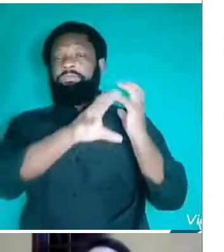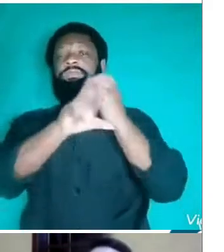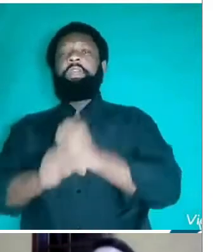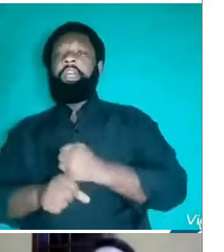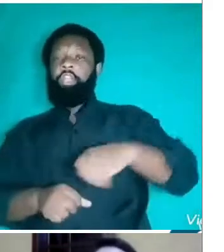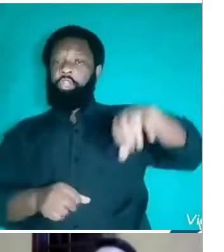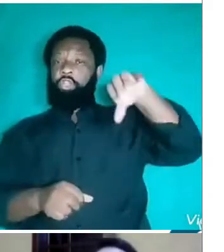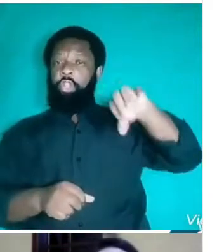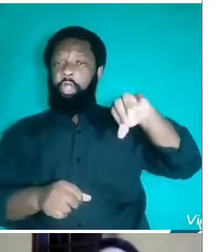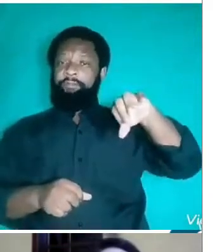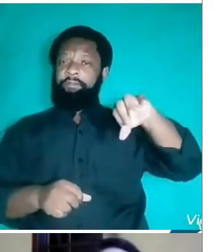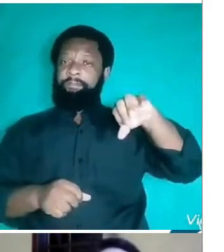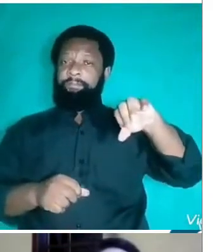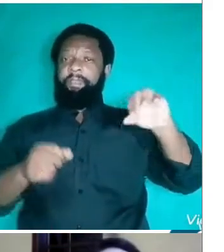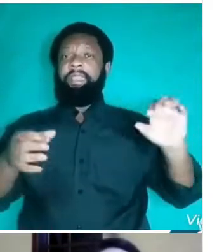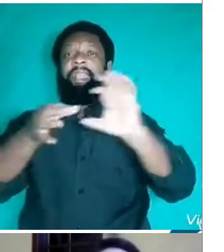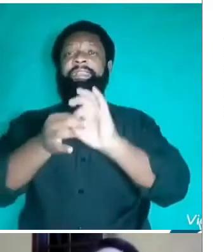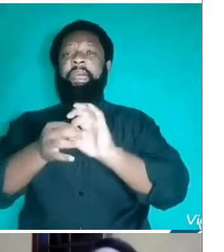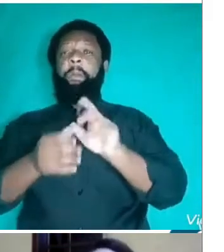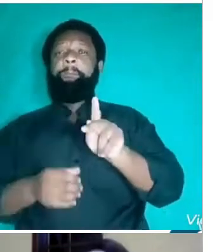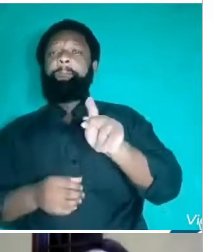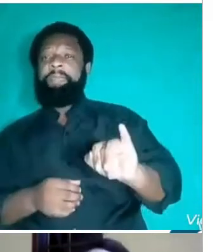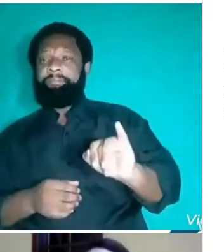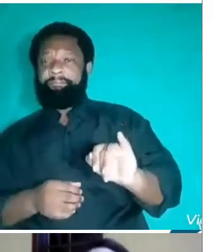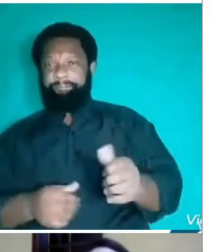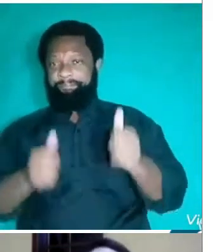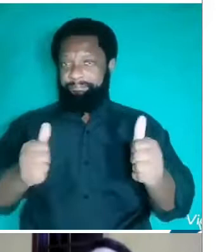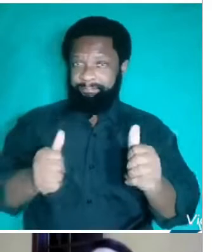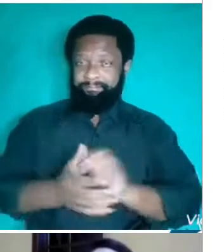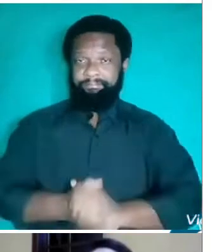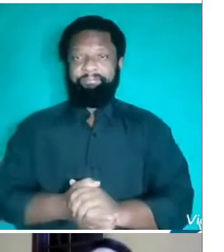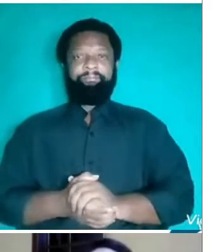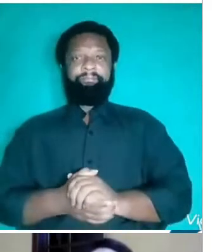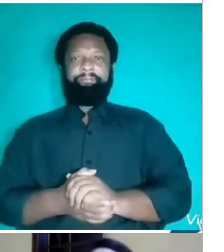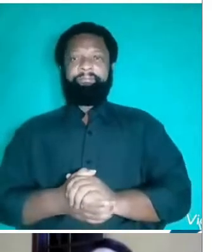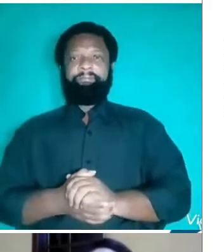tem um total de 9 ligações pi, ok?